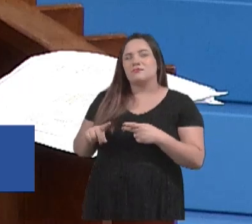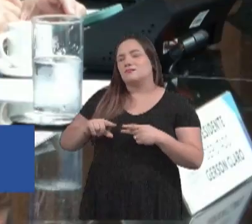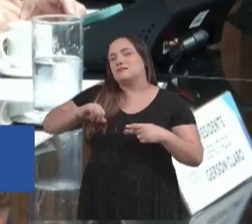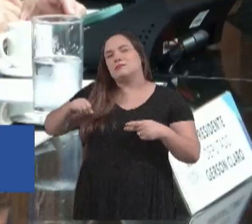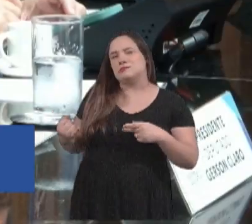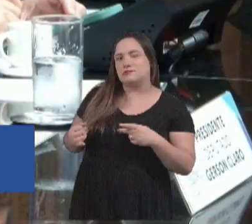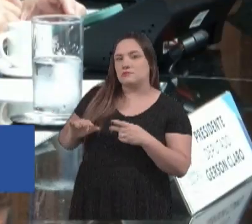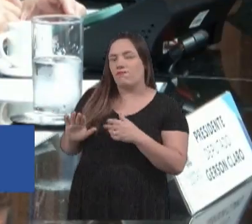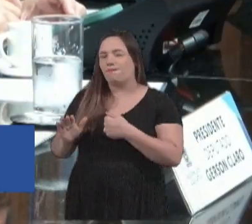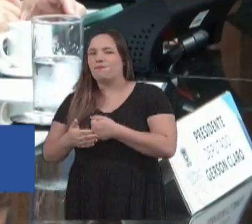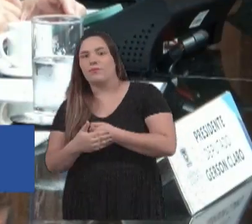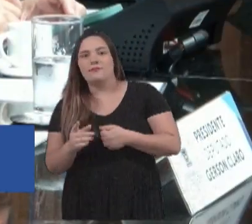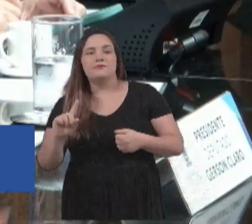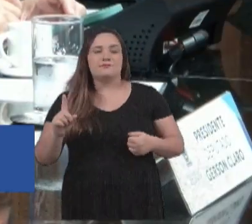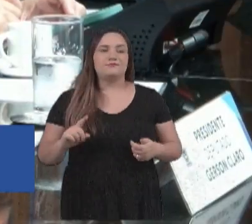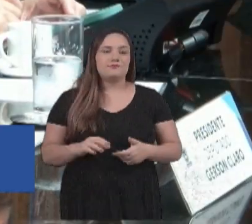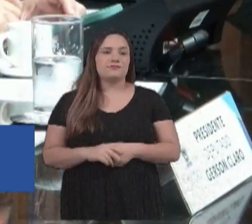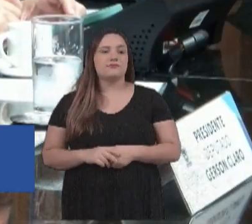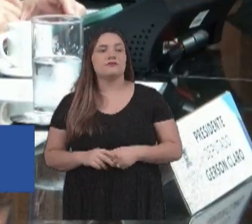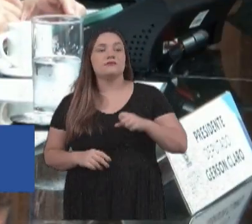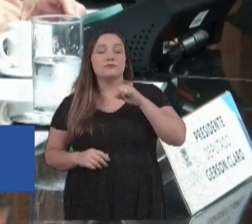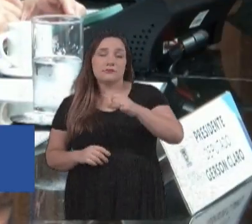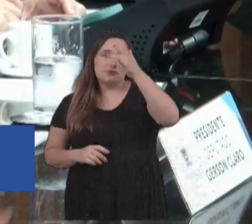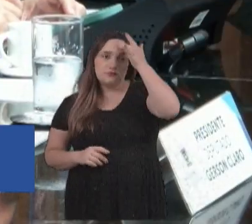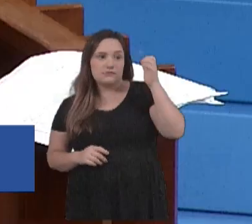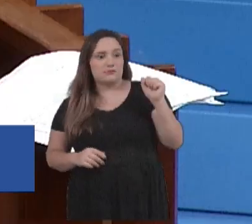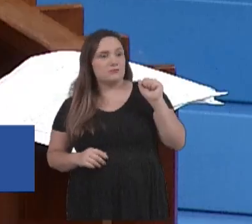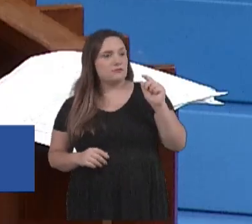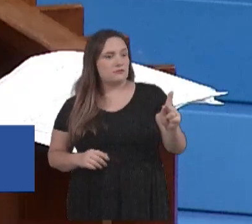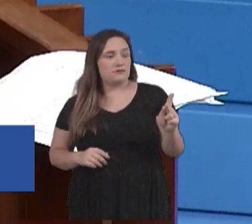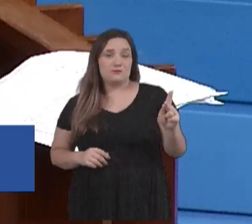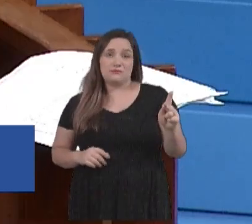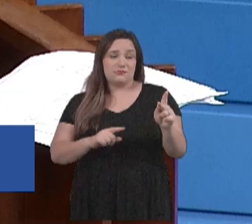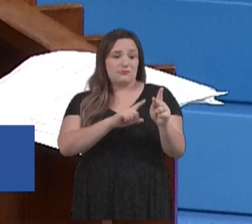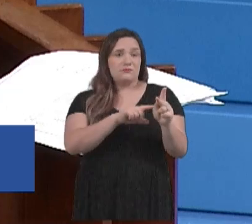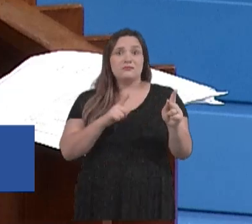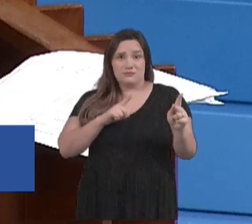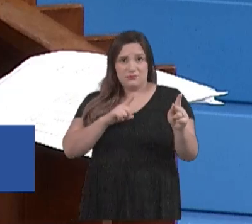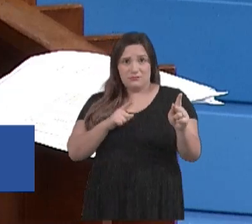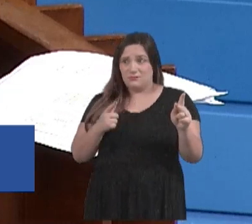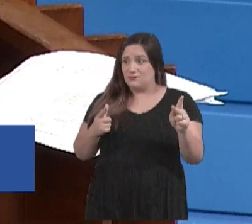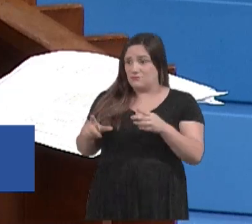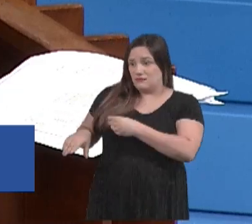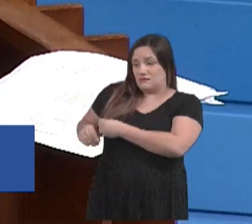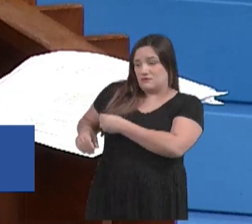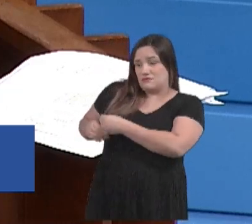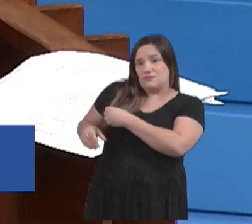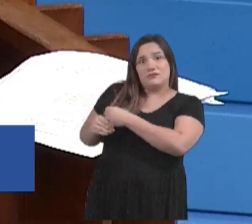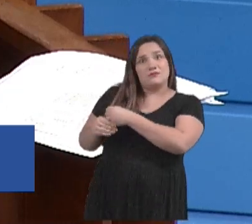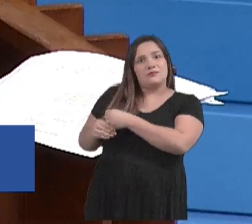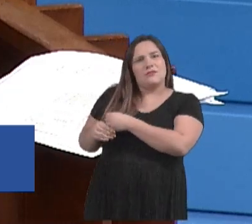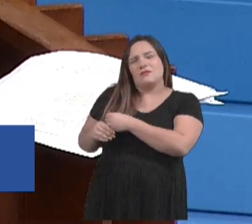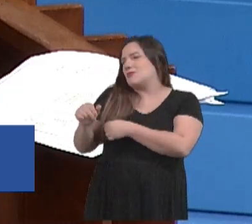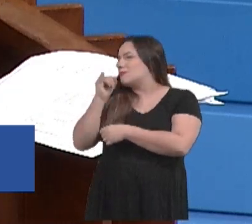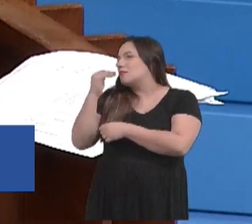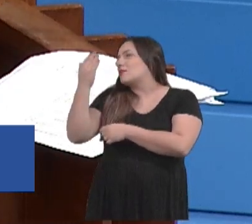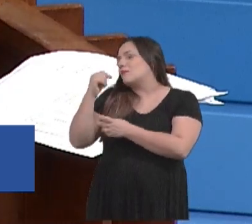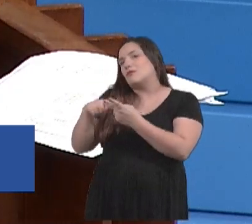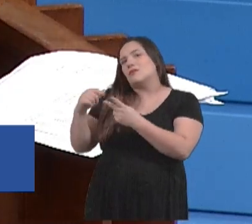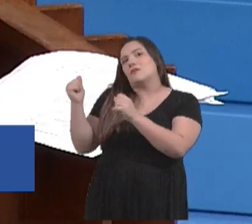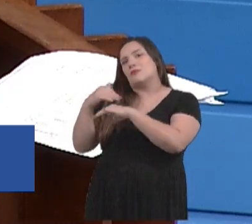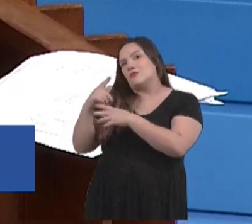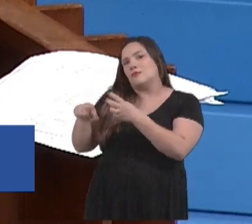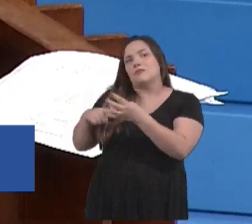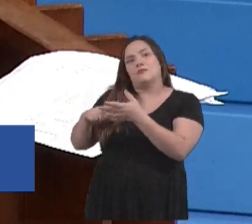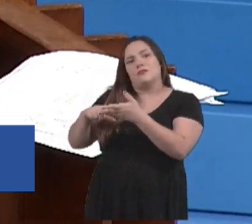o servidor, aposenta-se, ele não carrega remunerações de caráter temporário. O médico